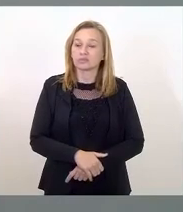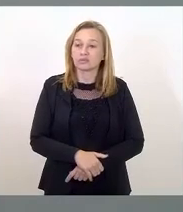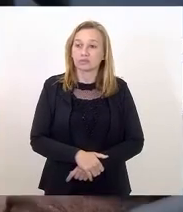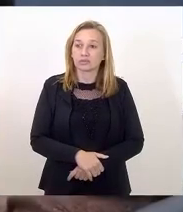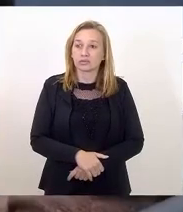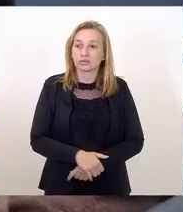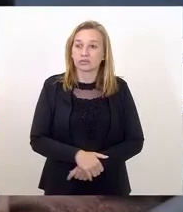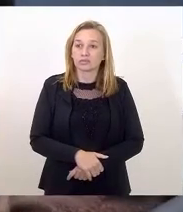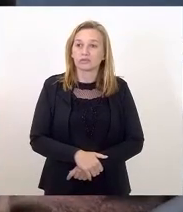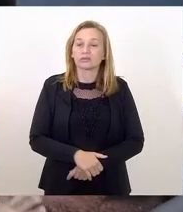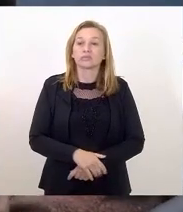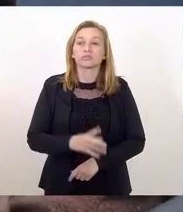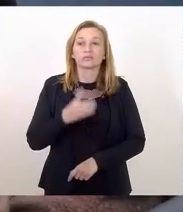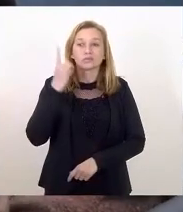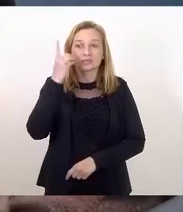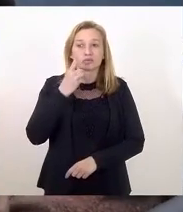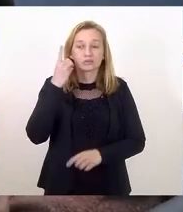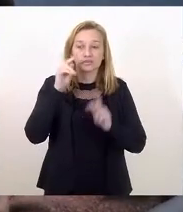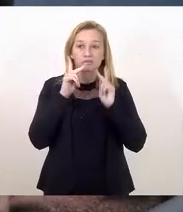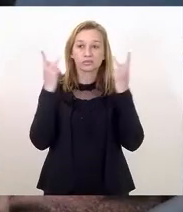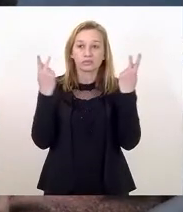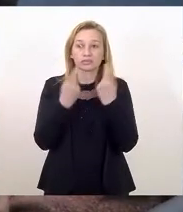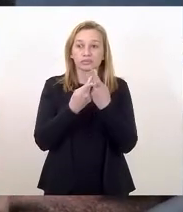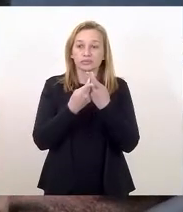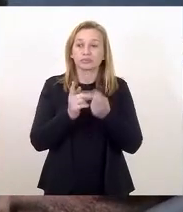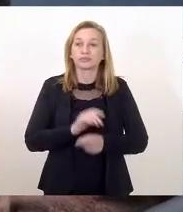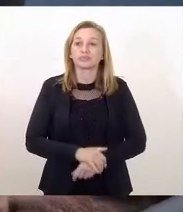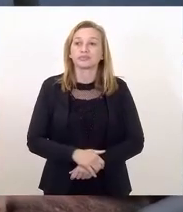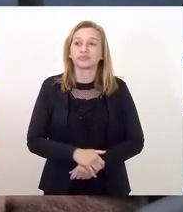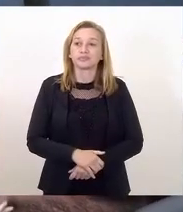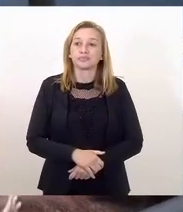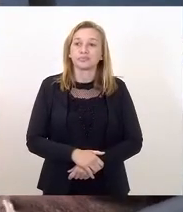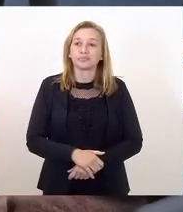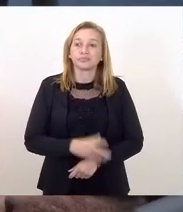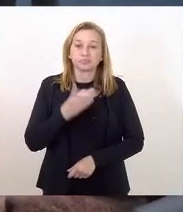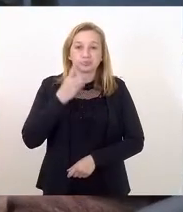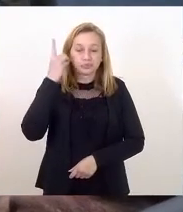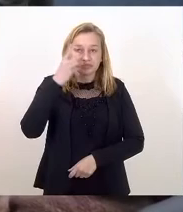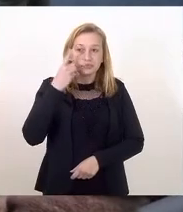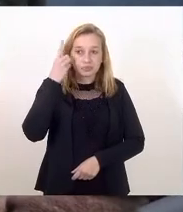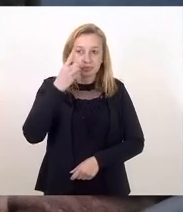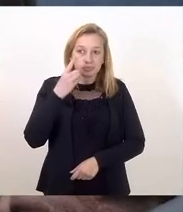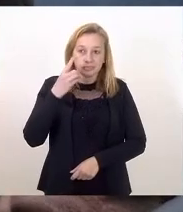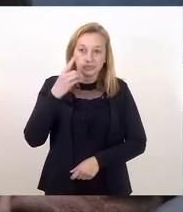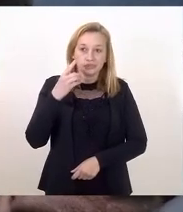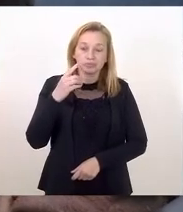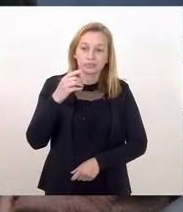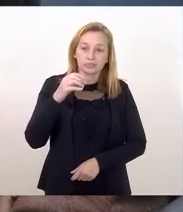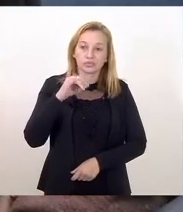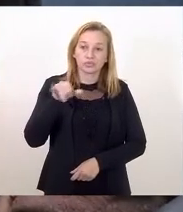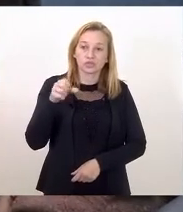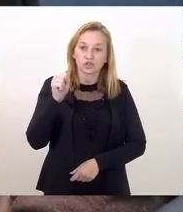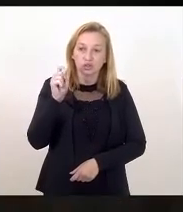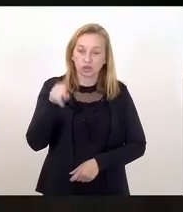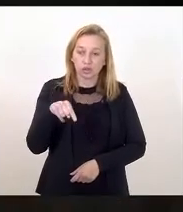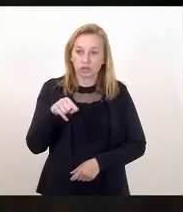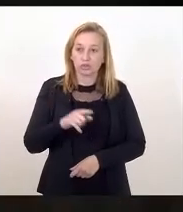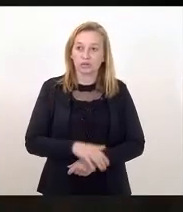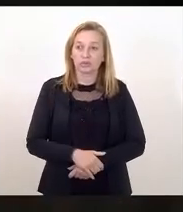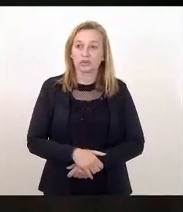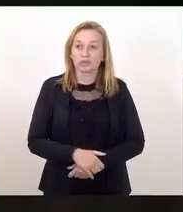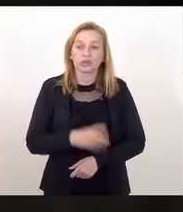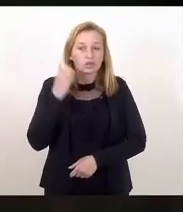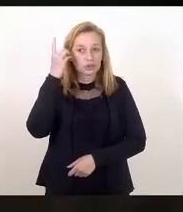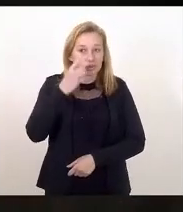Deputado Vandro Família. Deputado Vandro Família. Deputado Elton José. Deputado Elton José.